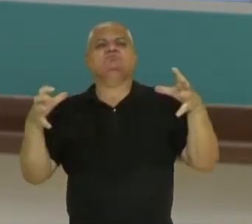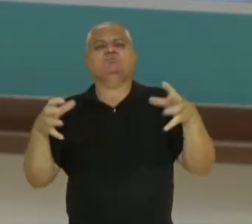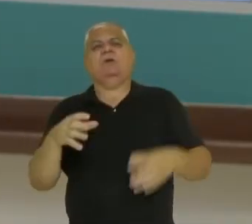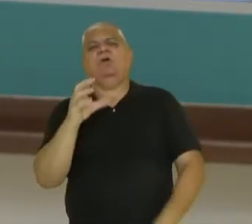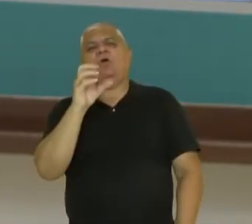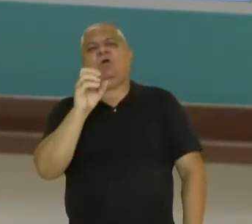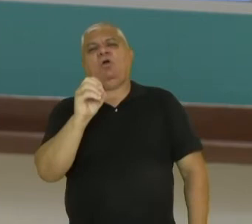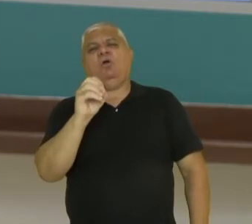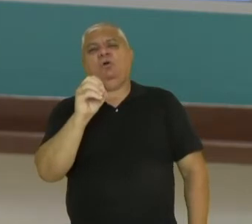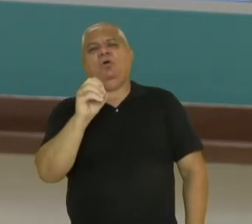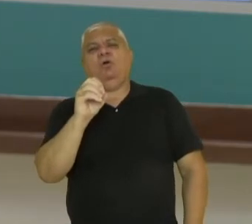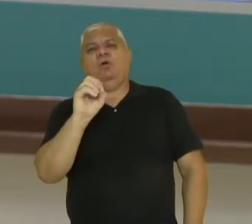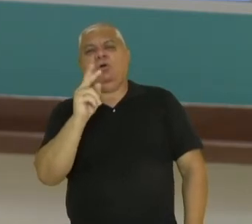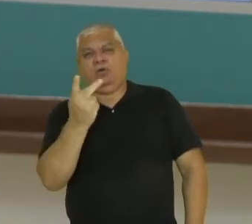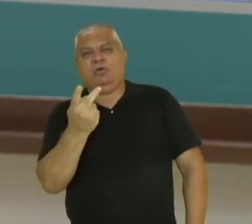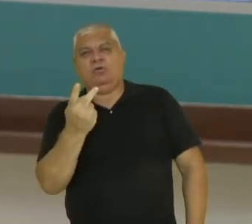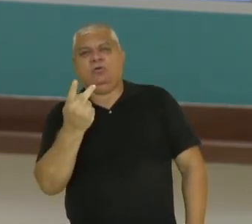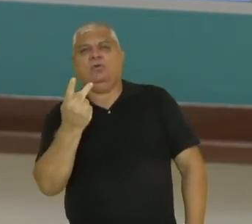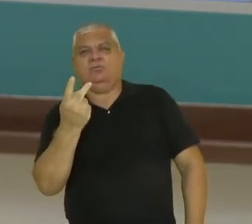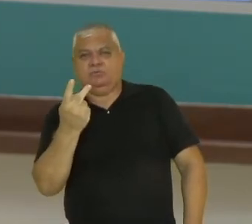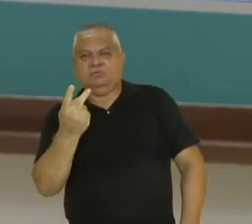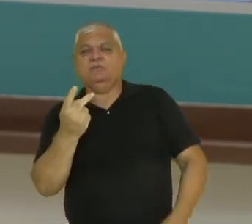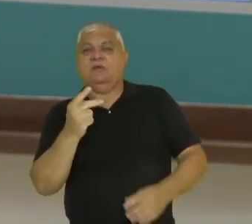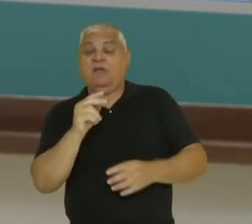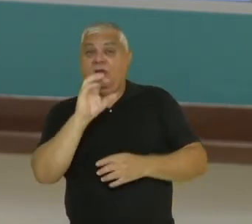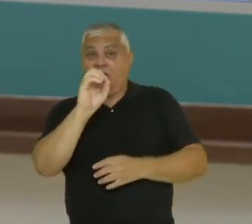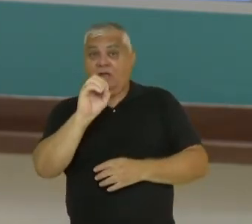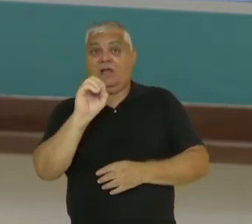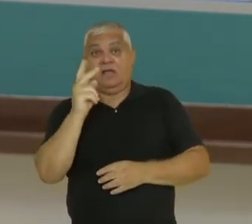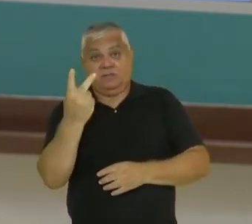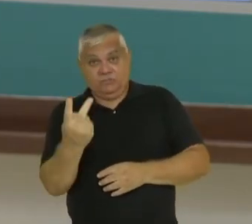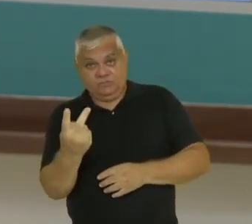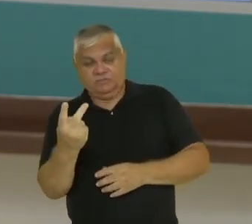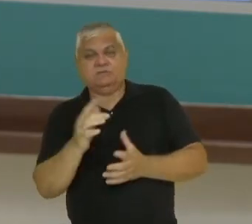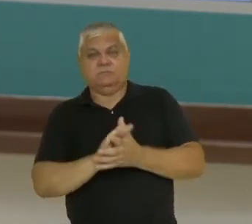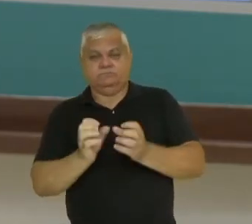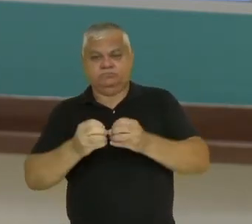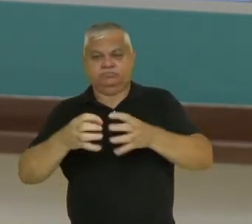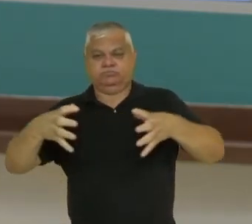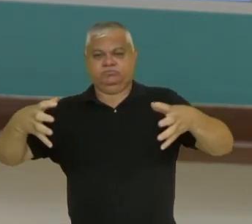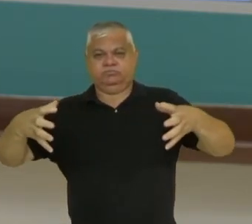Nesse caso, é o gás hidrogênio, o H2, que faz o bote inflar.